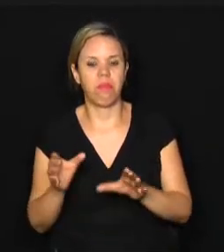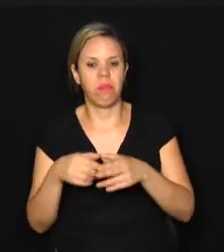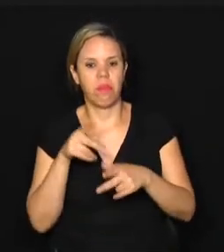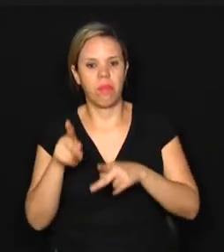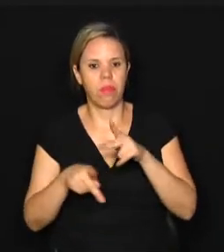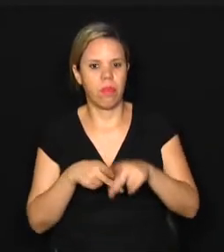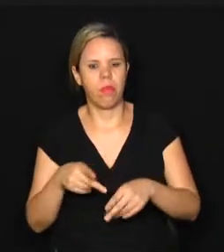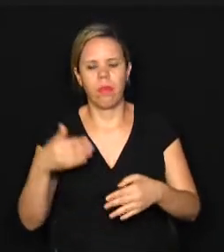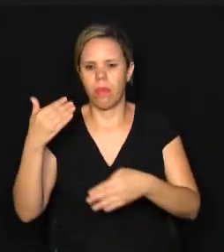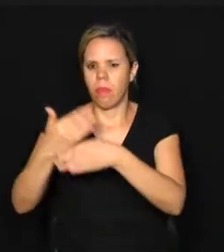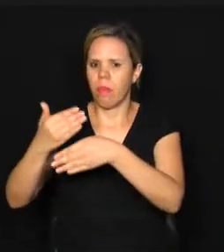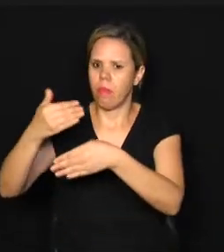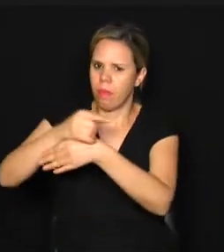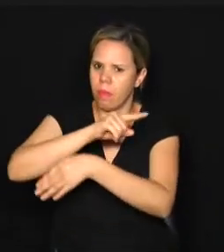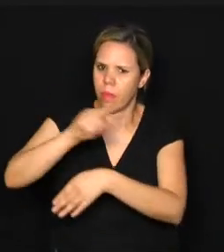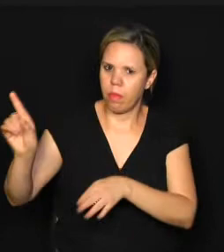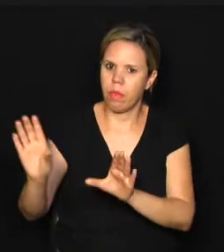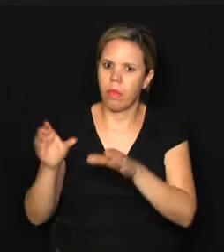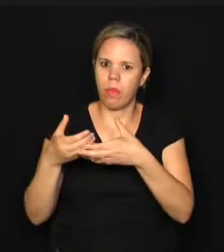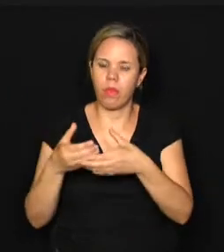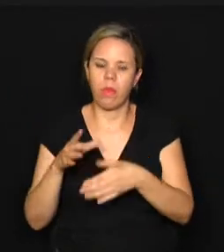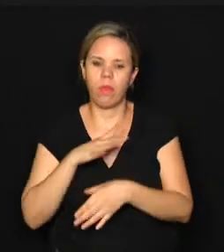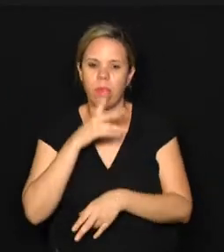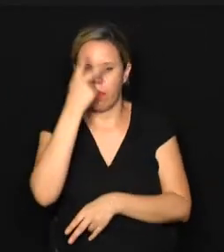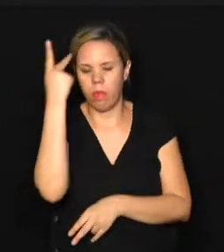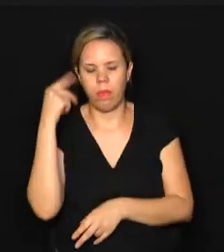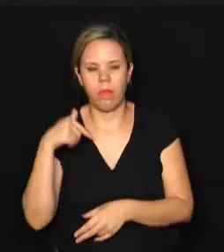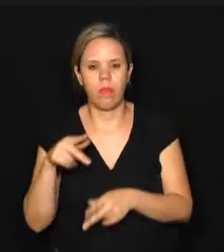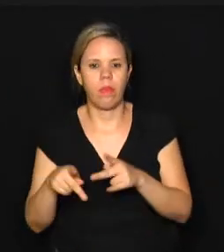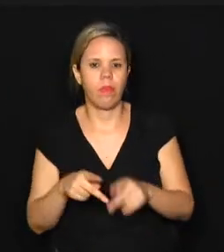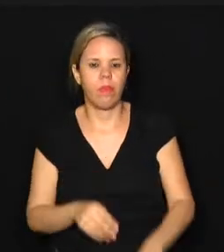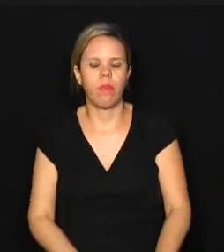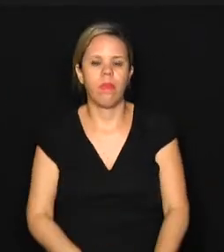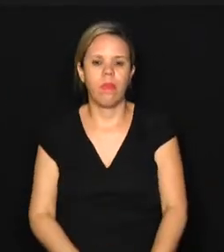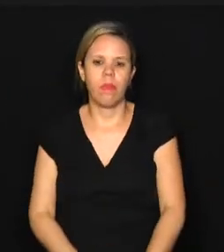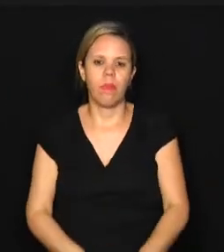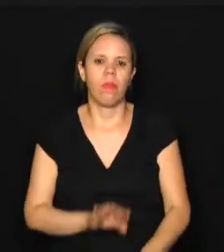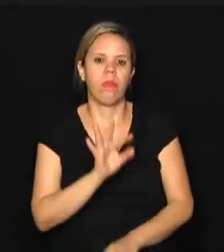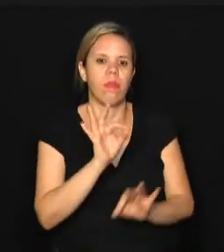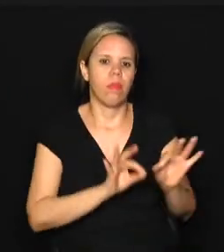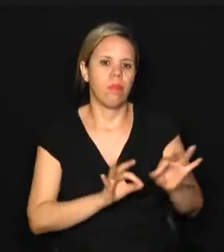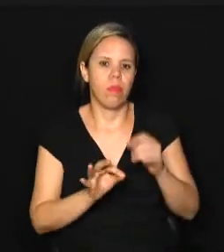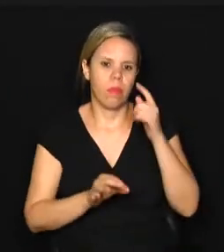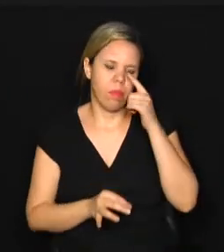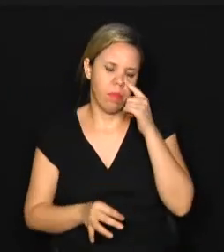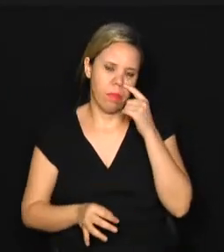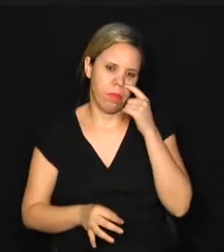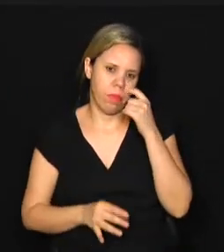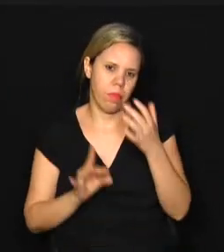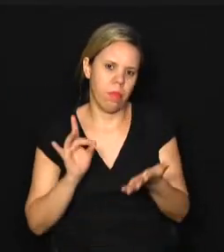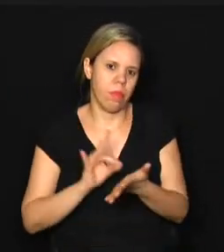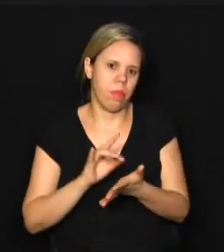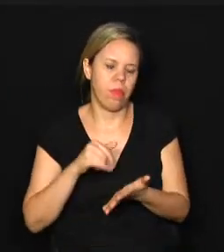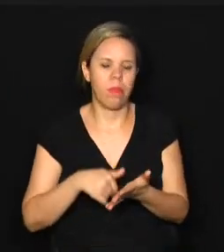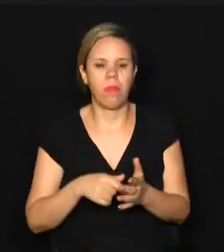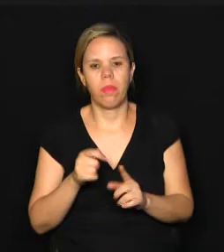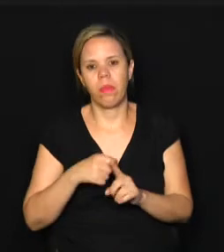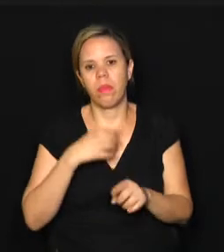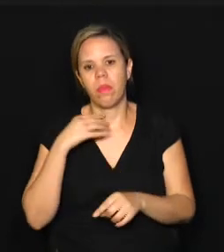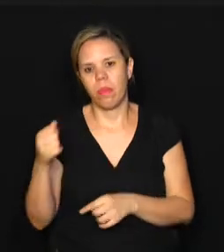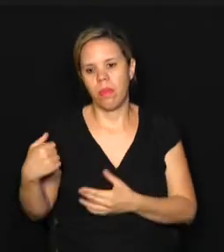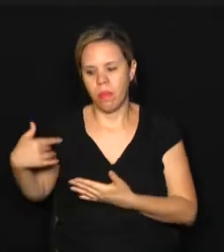Barragem Não, que é um grupo de moradores aqui da cidade que se organizou oficialmente em abril, mas que já